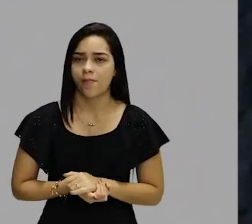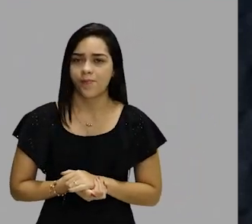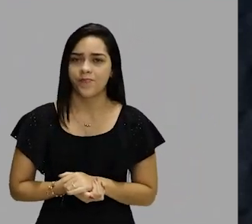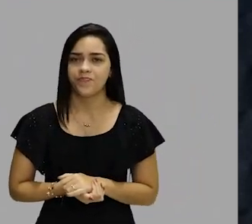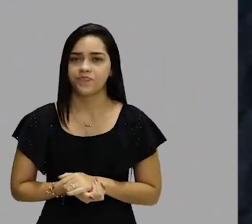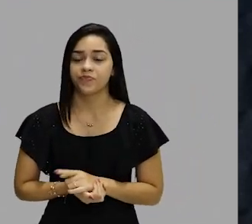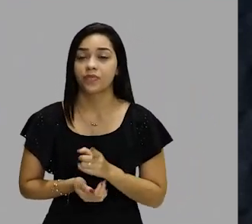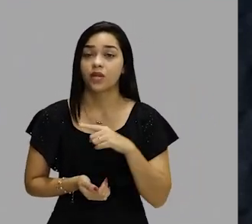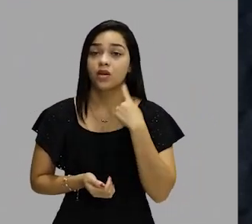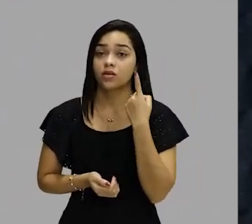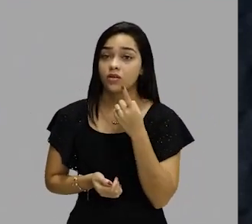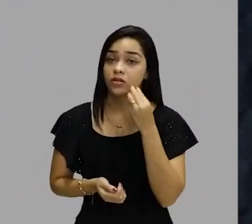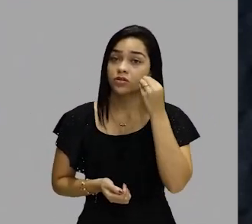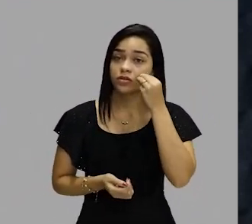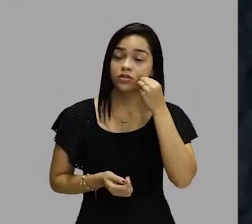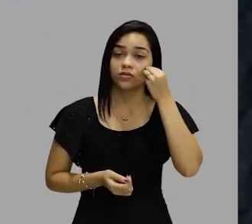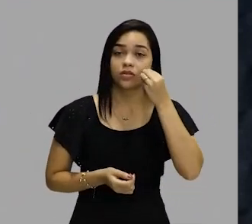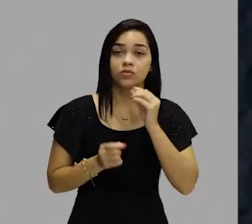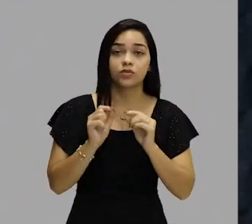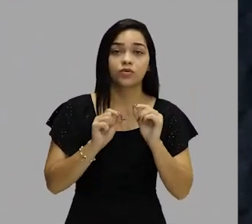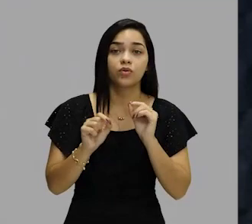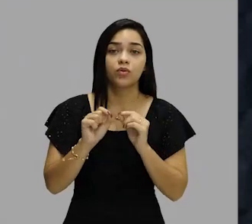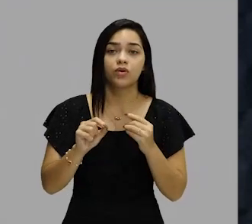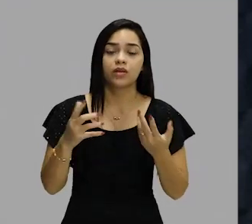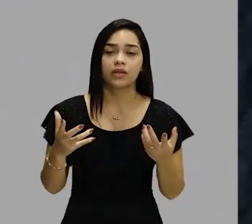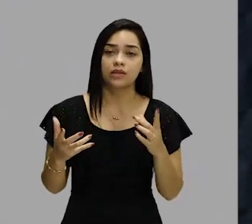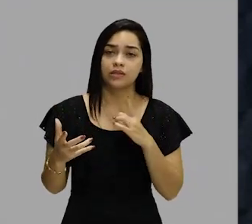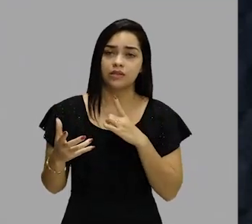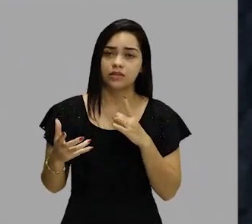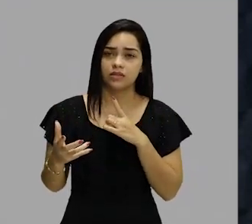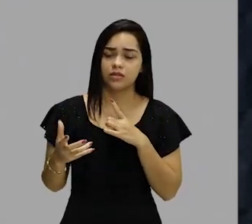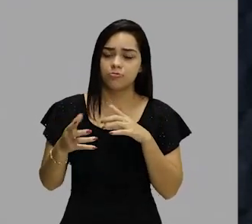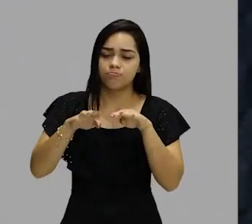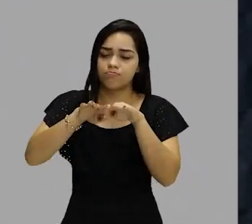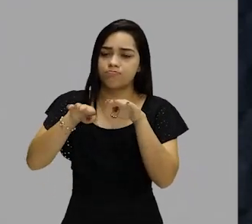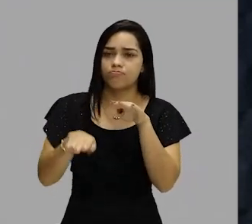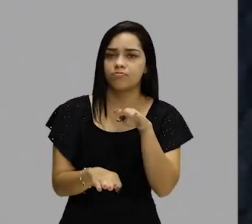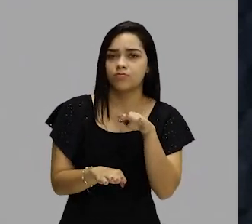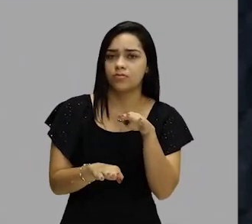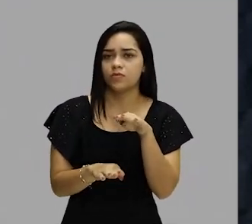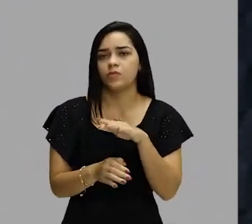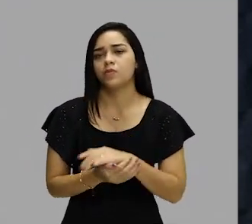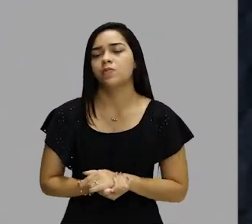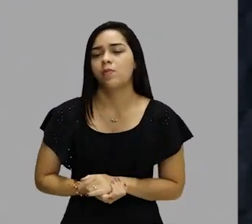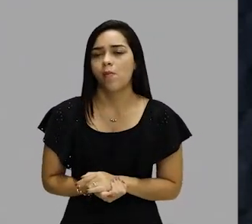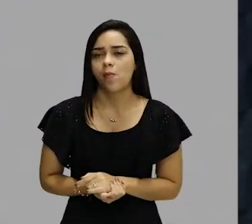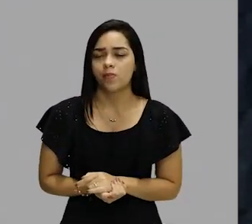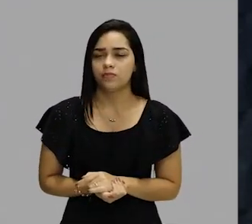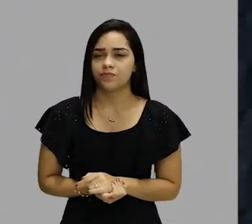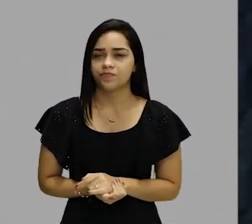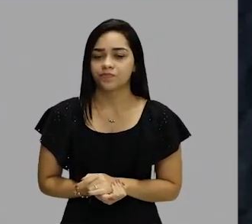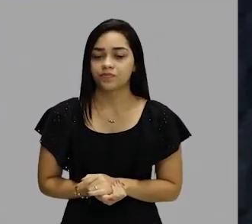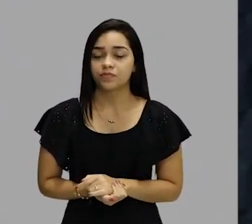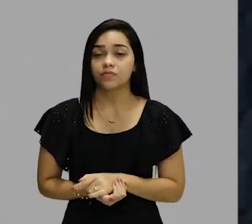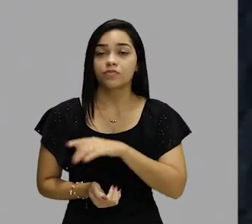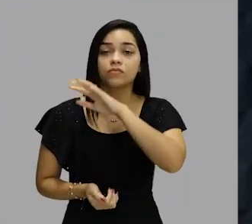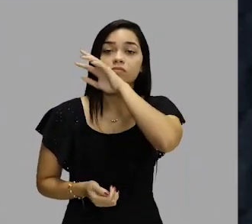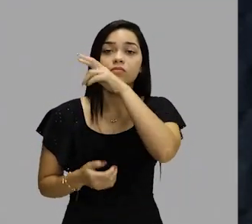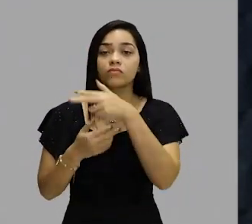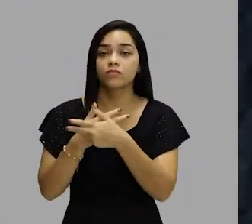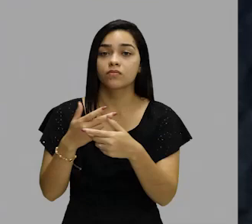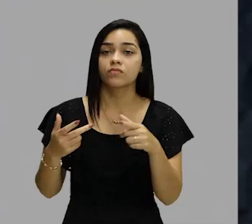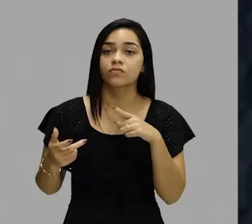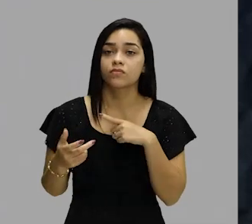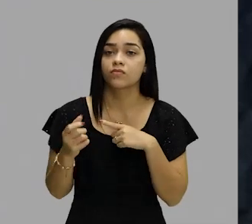estávamos testemunhando um grande desequilíbrio, né? Esses animais tinham